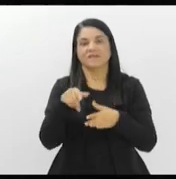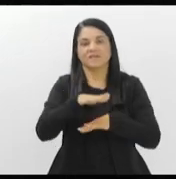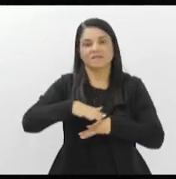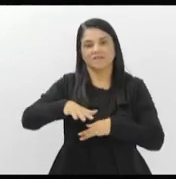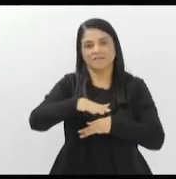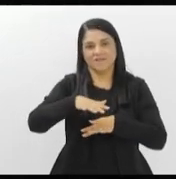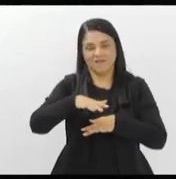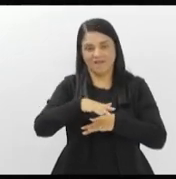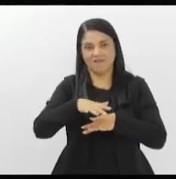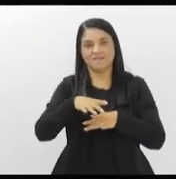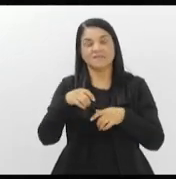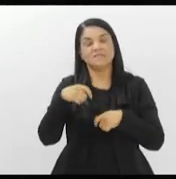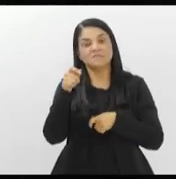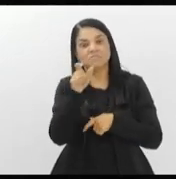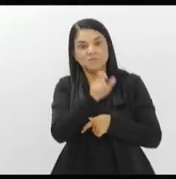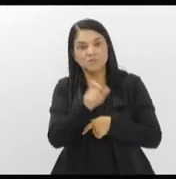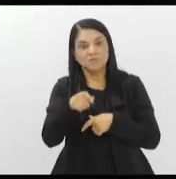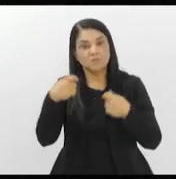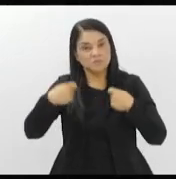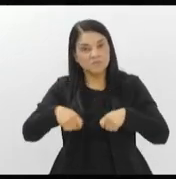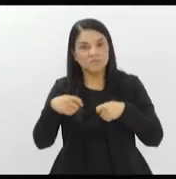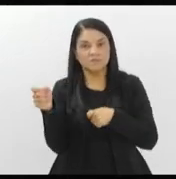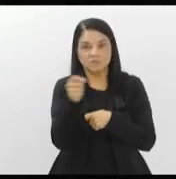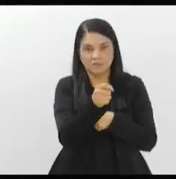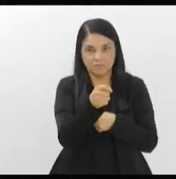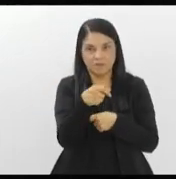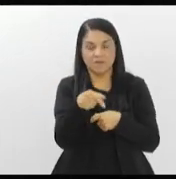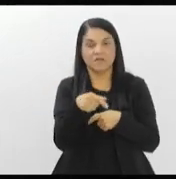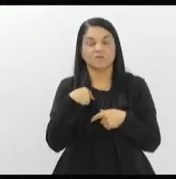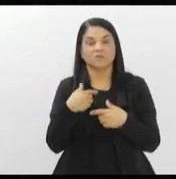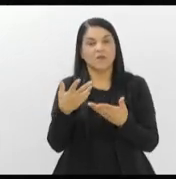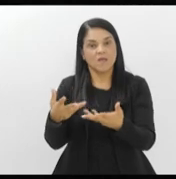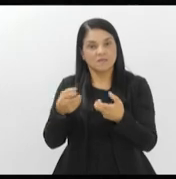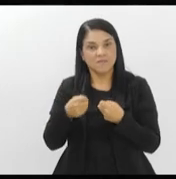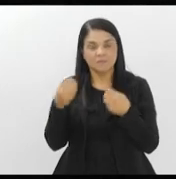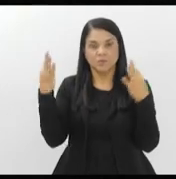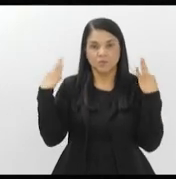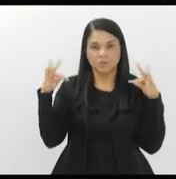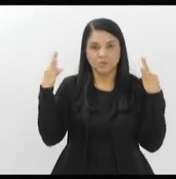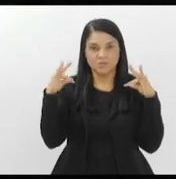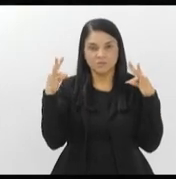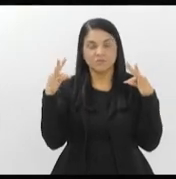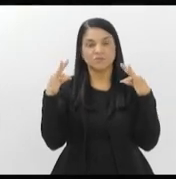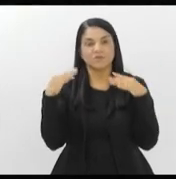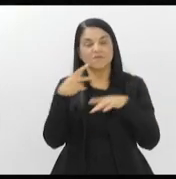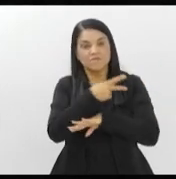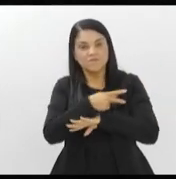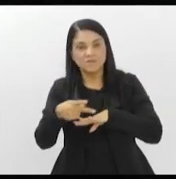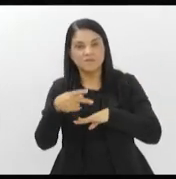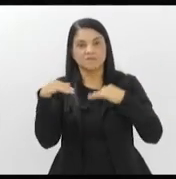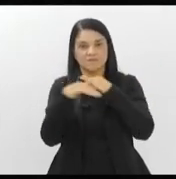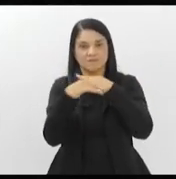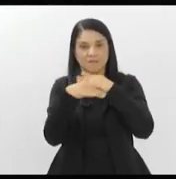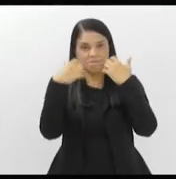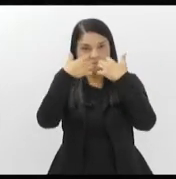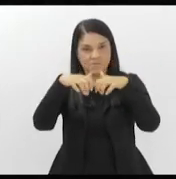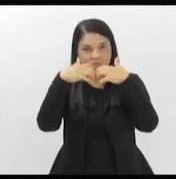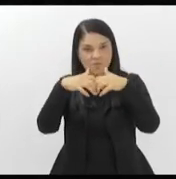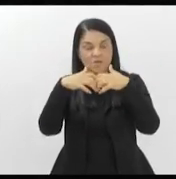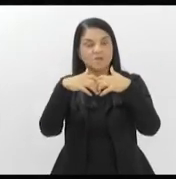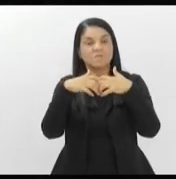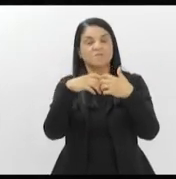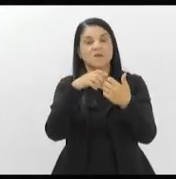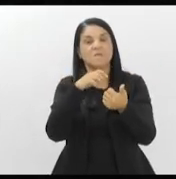pessoas que precisam de emprego. E quando a gente recebe turistas, pessoas de fora que vêm à nossa cidade para a prática